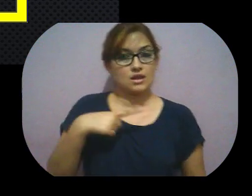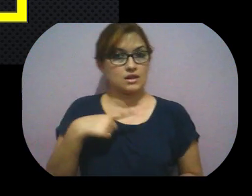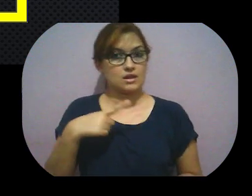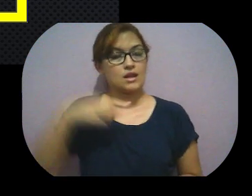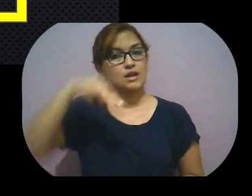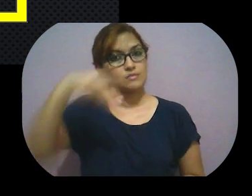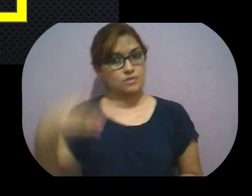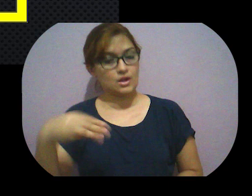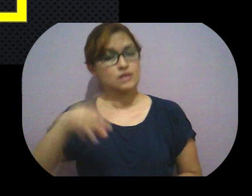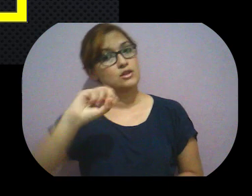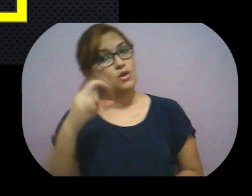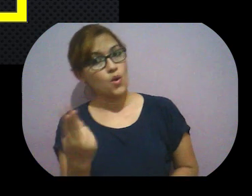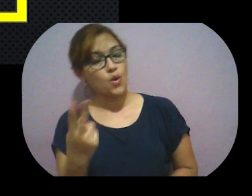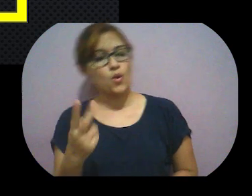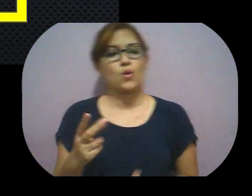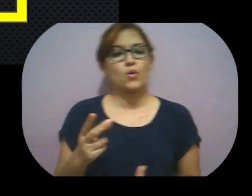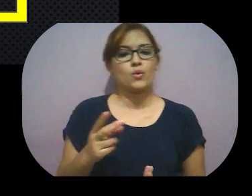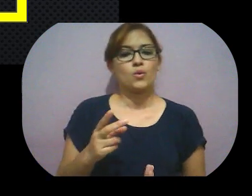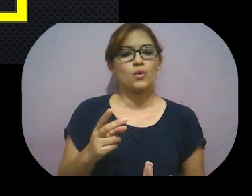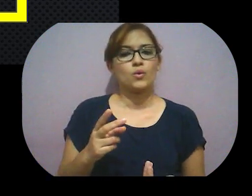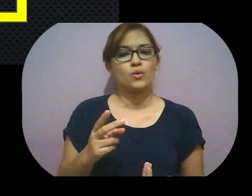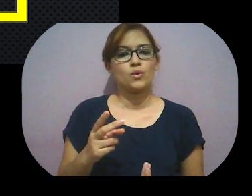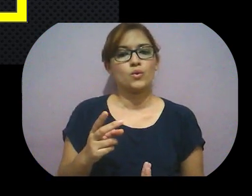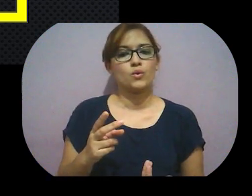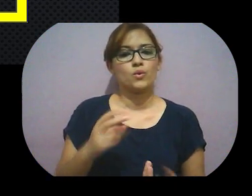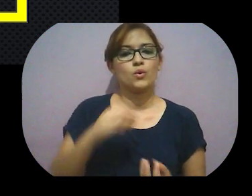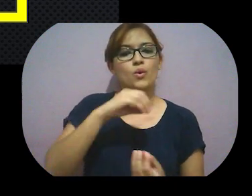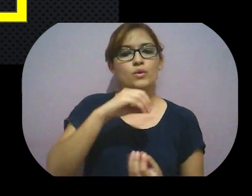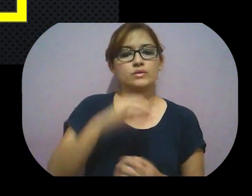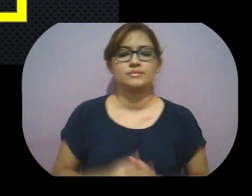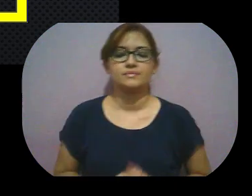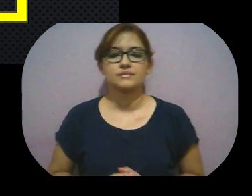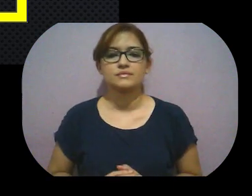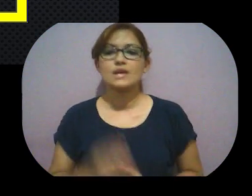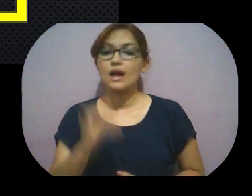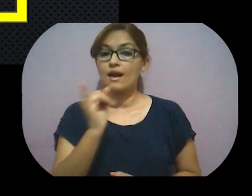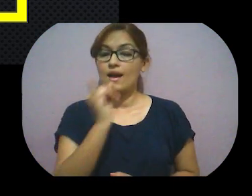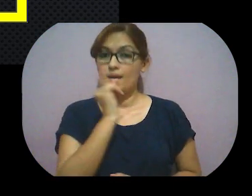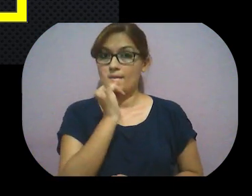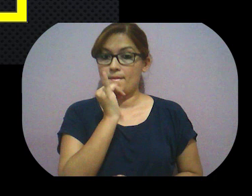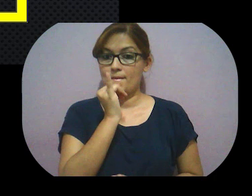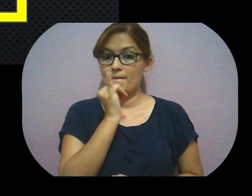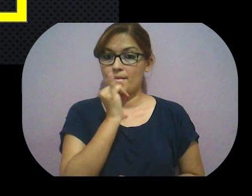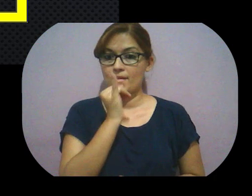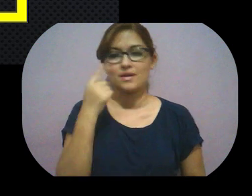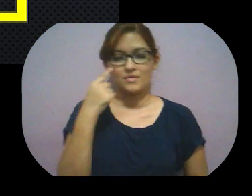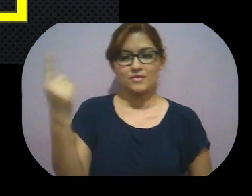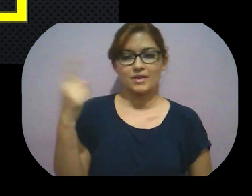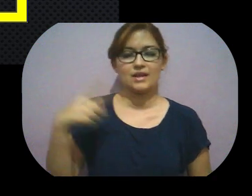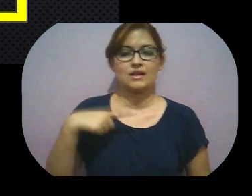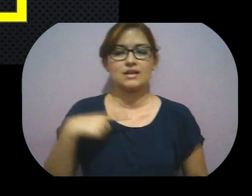molaridade ou a concentração quando você conhece o tipo. Por exemplo, nós temos aqui concentração comum e molaridade da